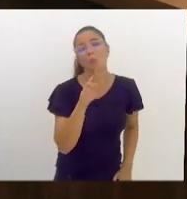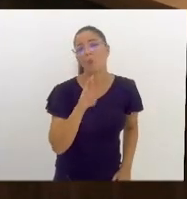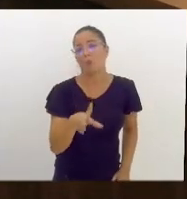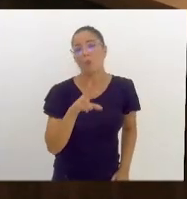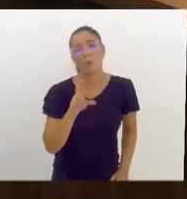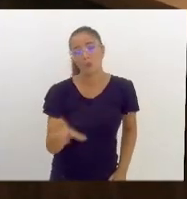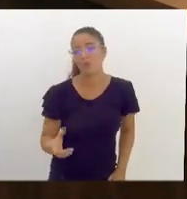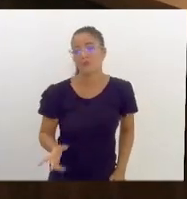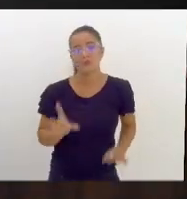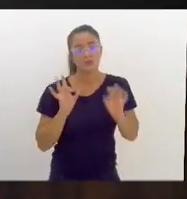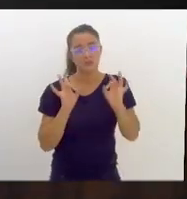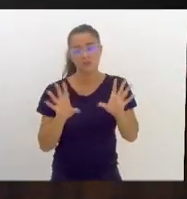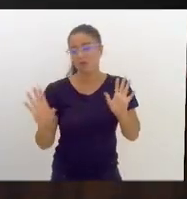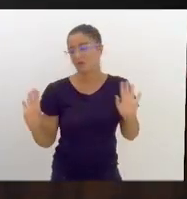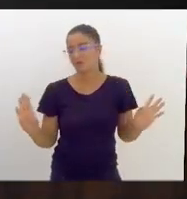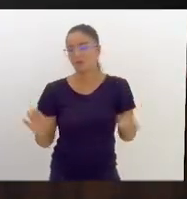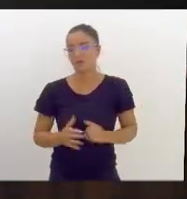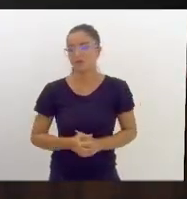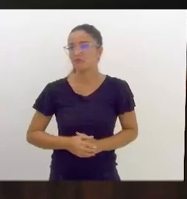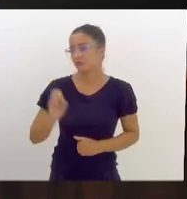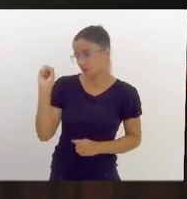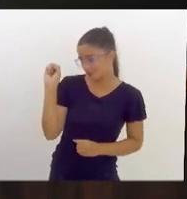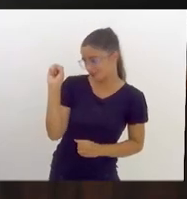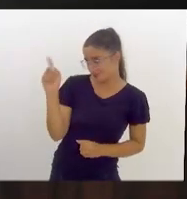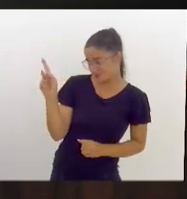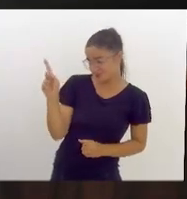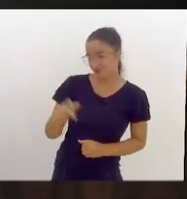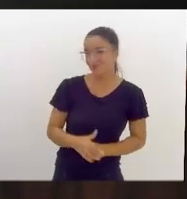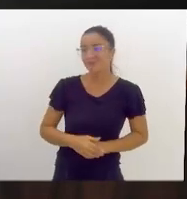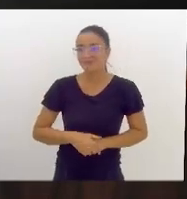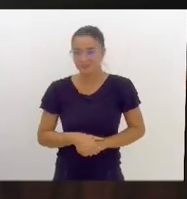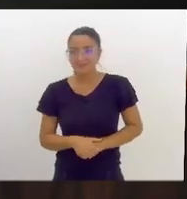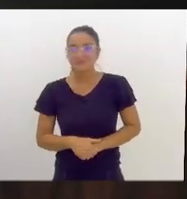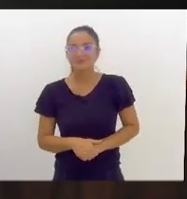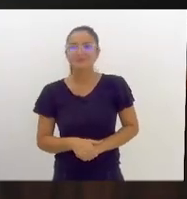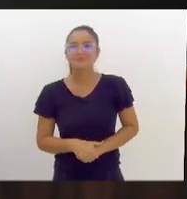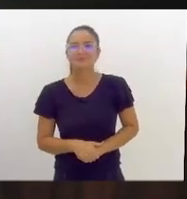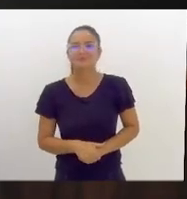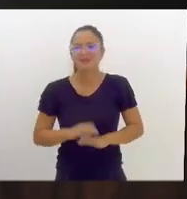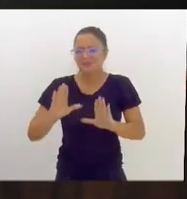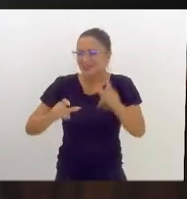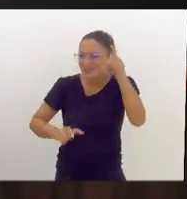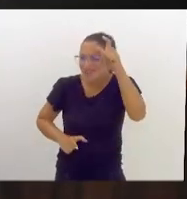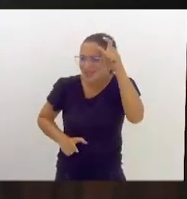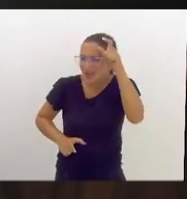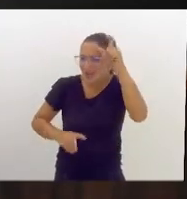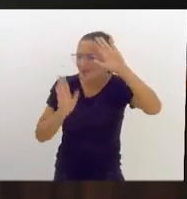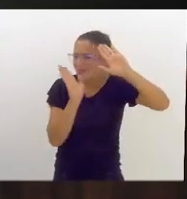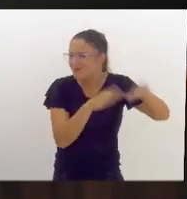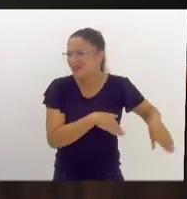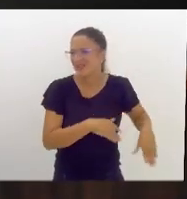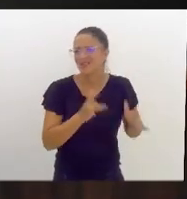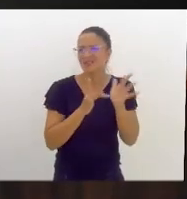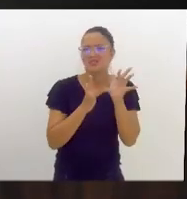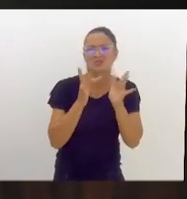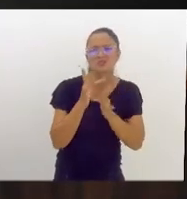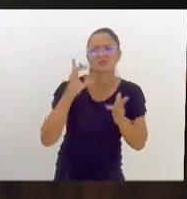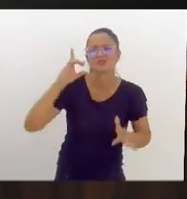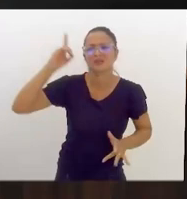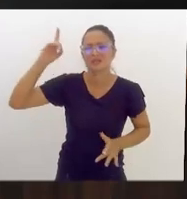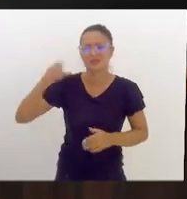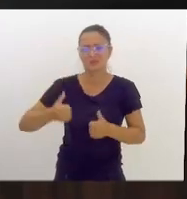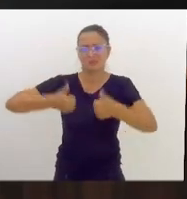fique registrado. Já está registrado, deputado. Mas deixa o diabo para lá e usa Jesus e Deus, que é